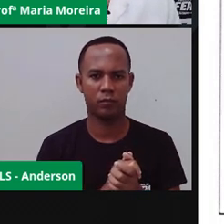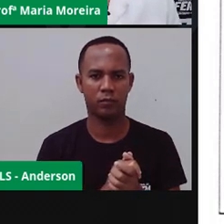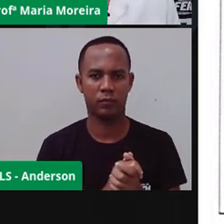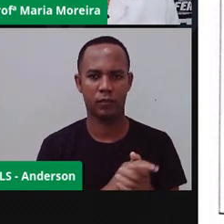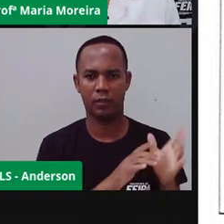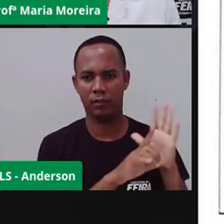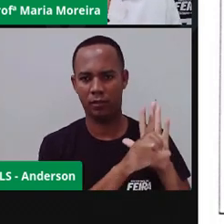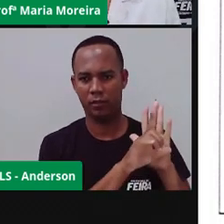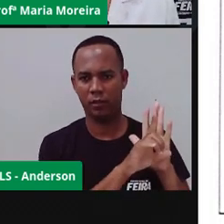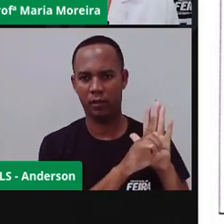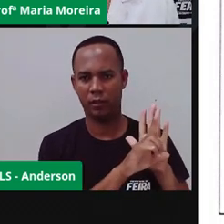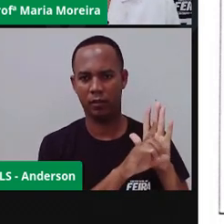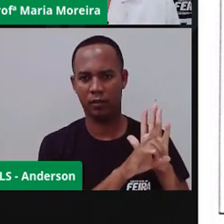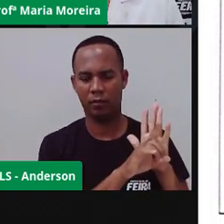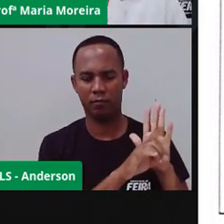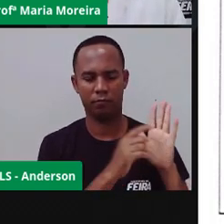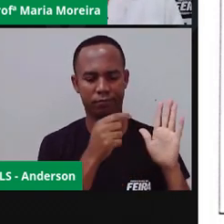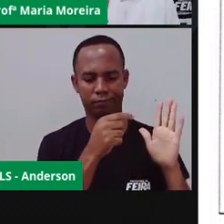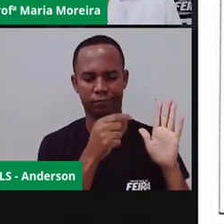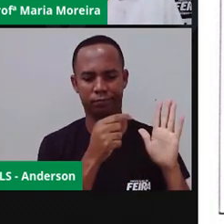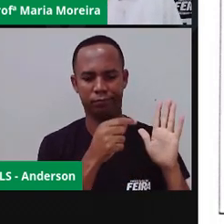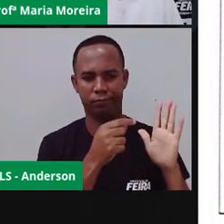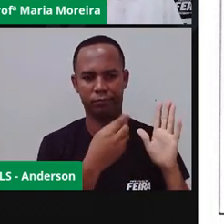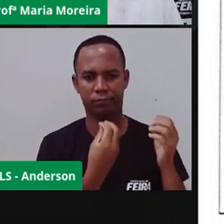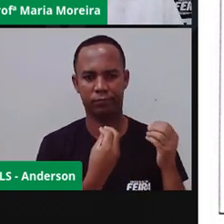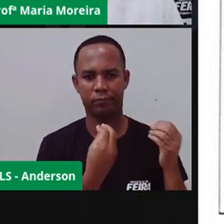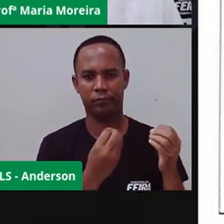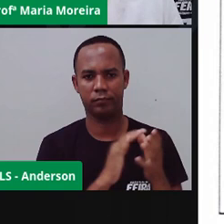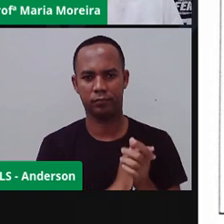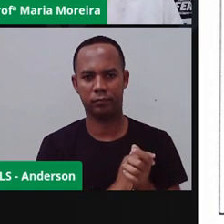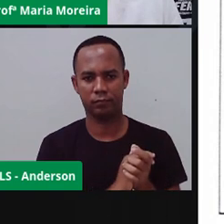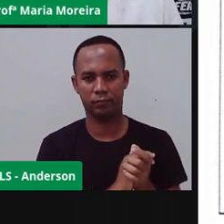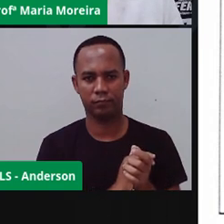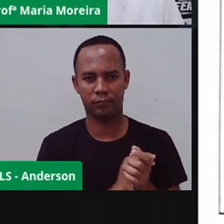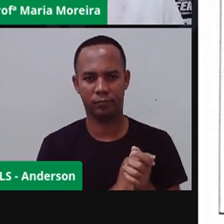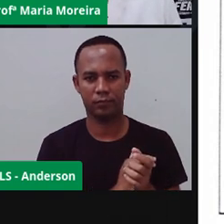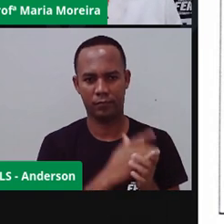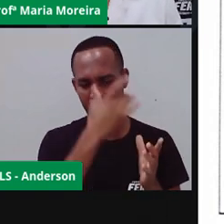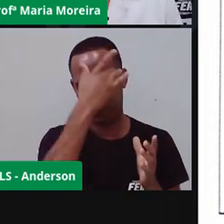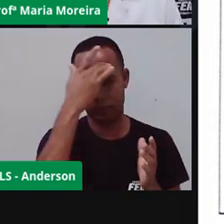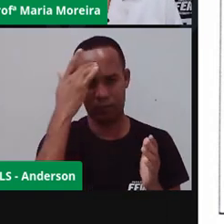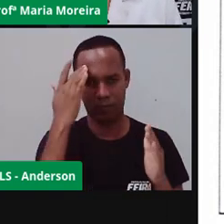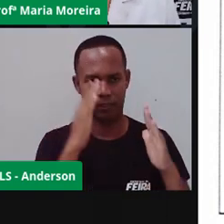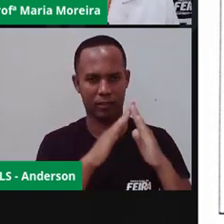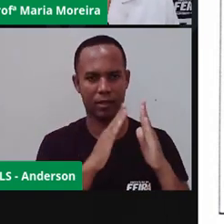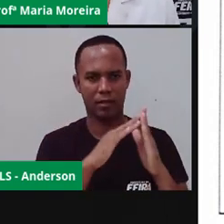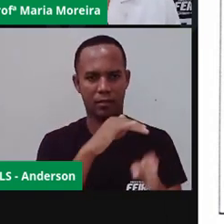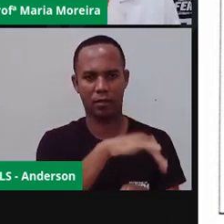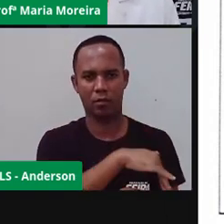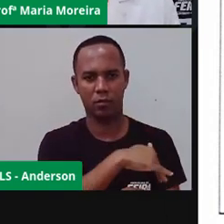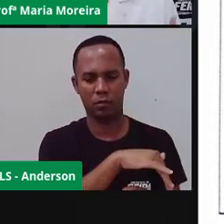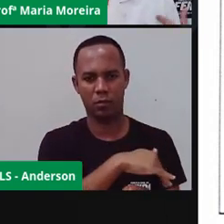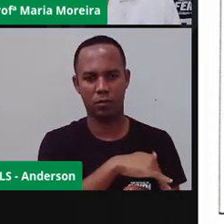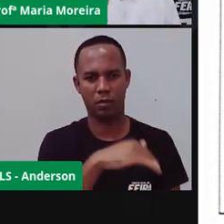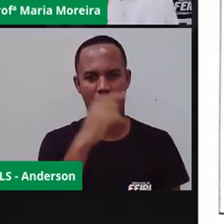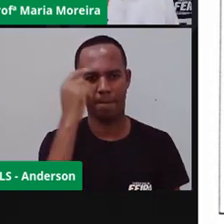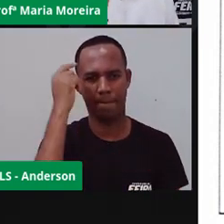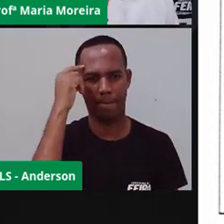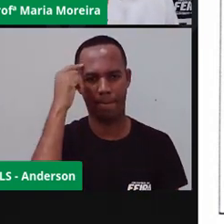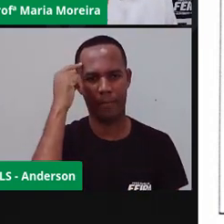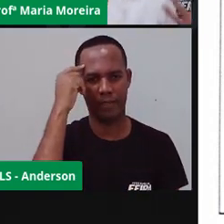Constituição? Porque para as pessoas que moram na rua, isso é um conto de fadas, né? É você conquistar uma coisa que